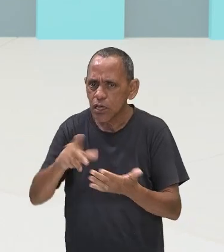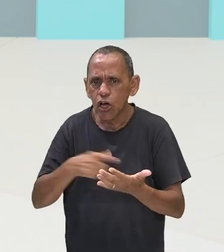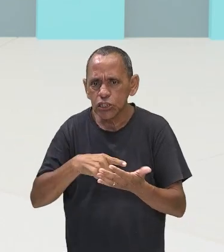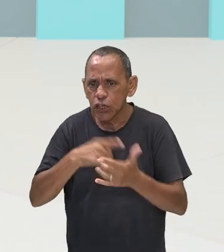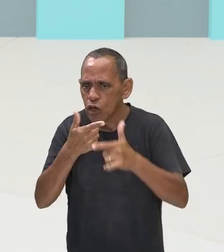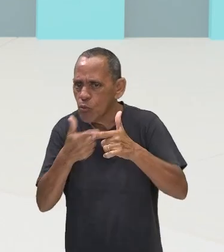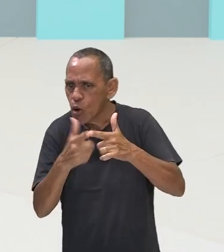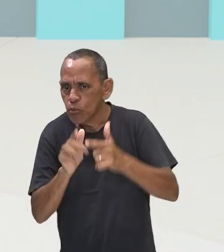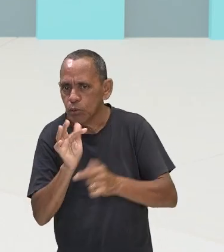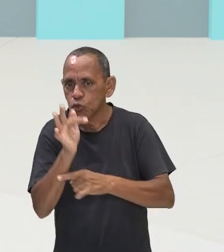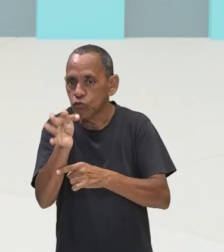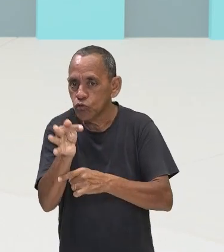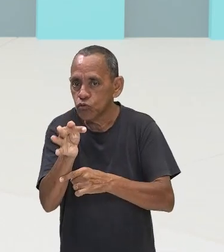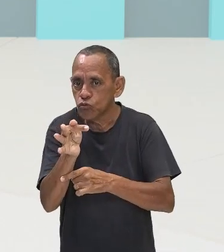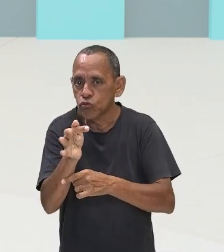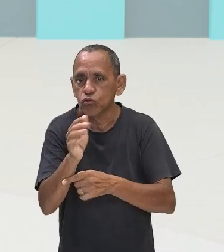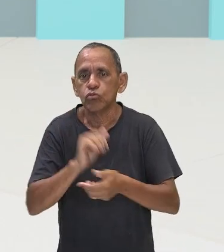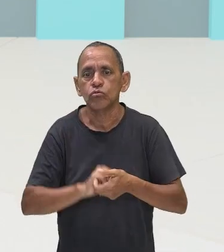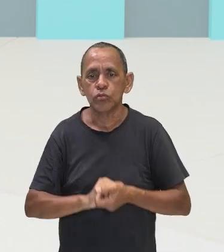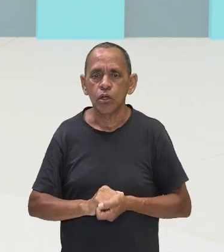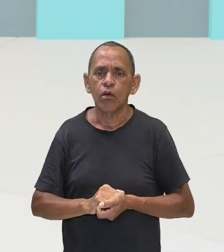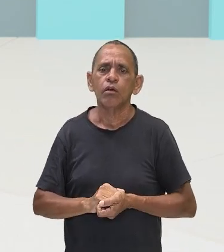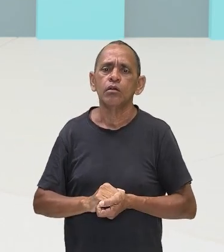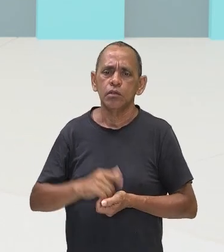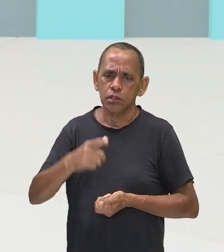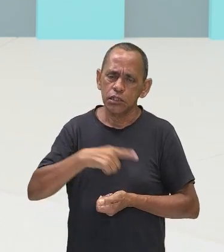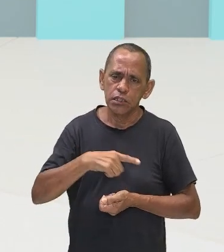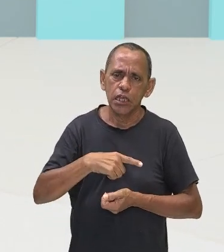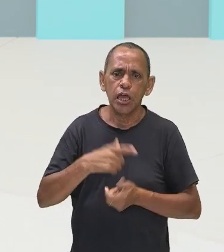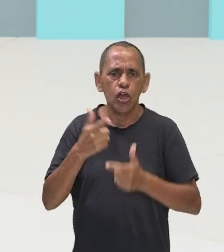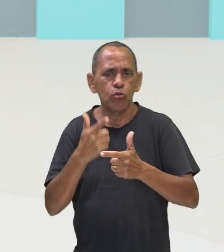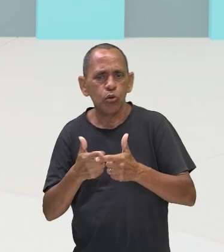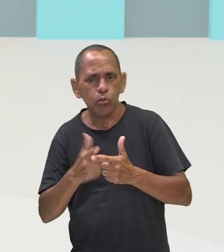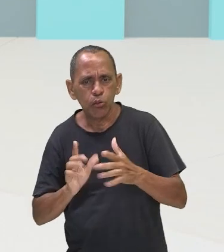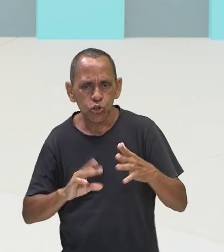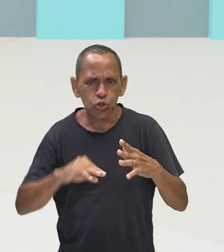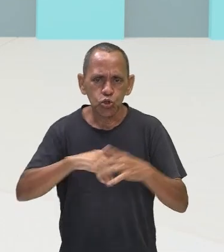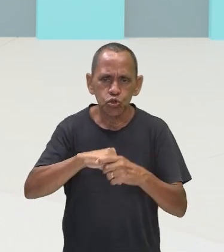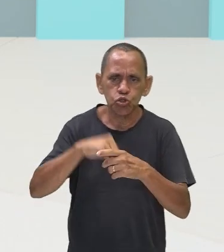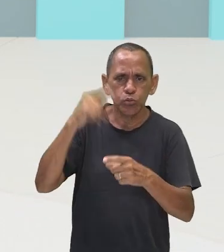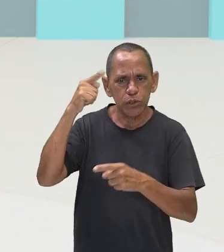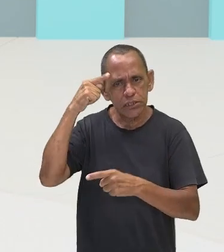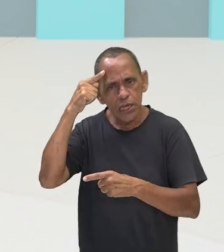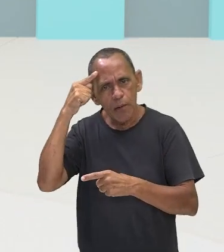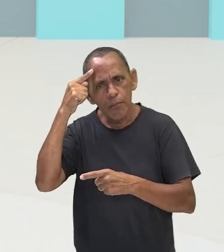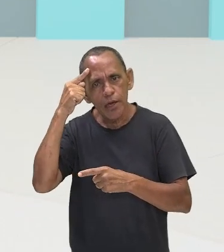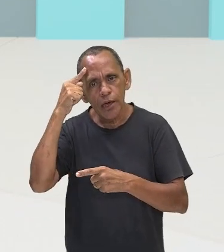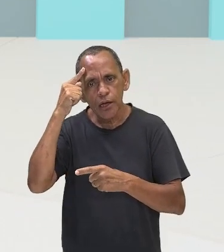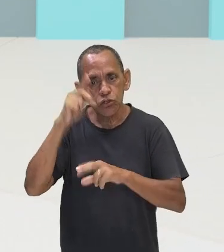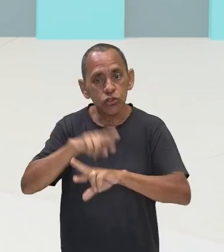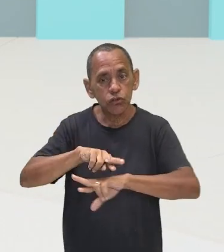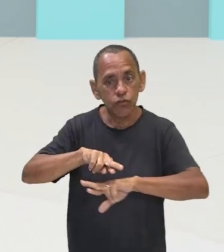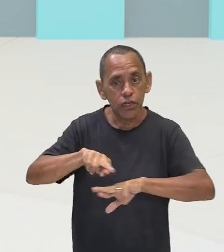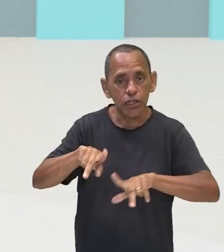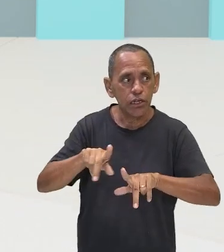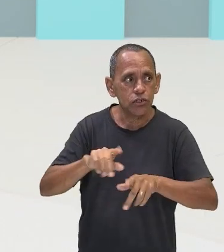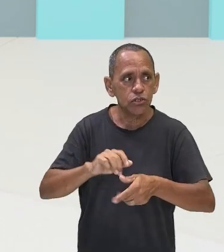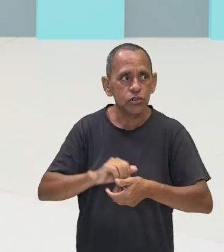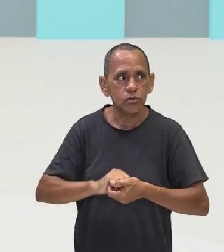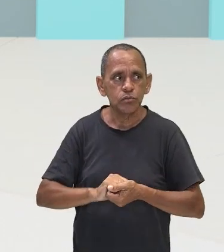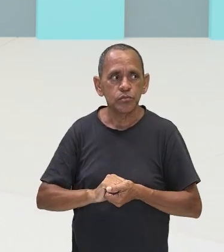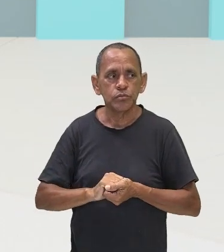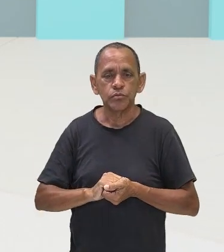a criação de um conjunto de conhecimentos, houve um conjunto aí de pensamentos, um conjunto de filosofias e